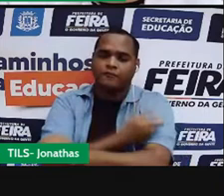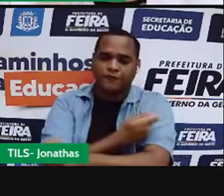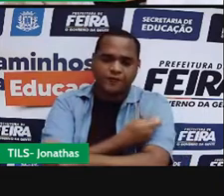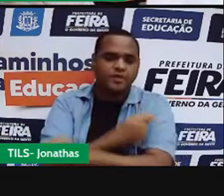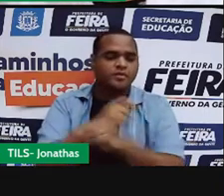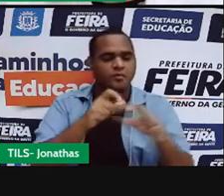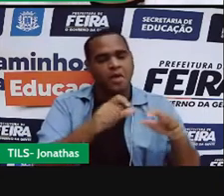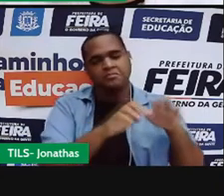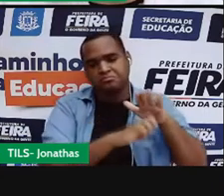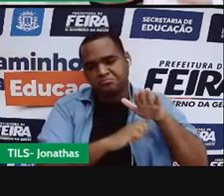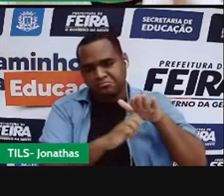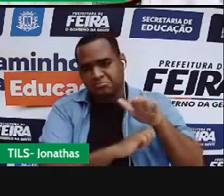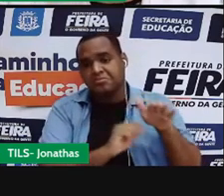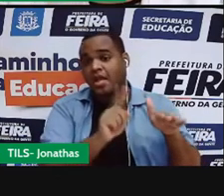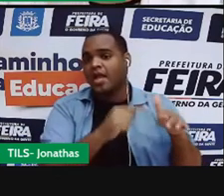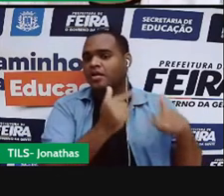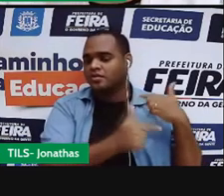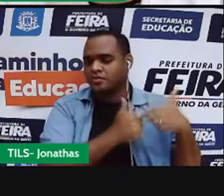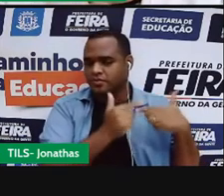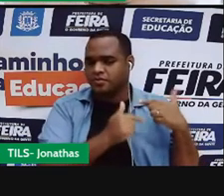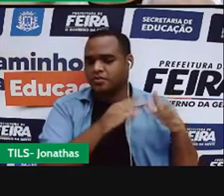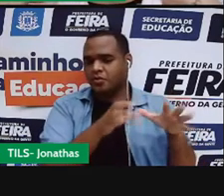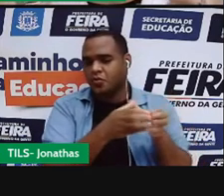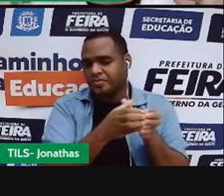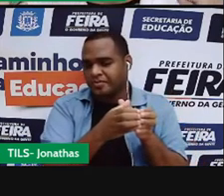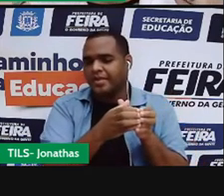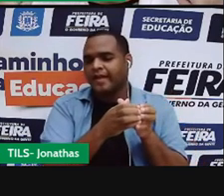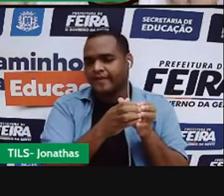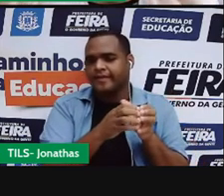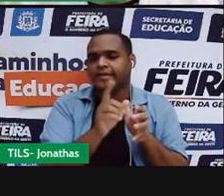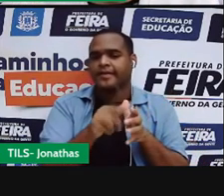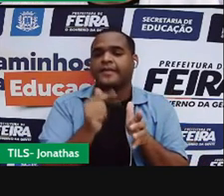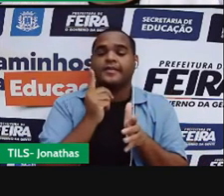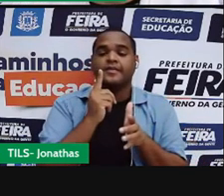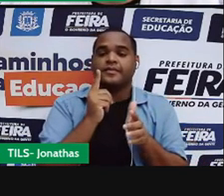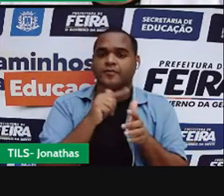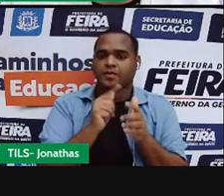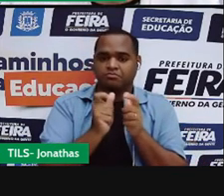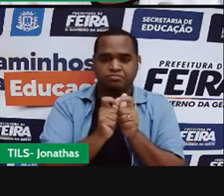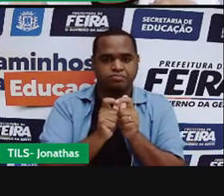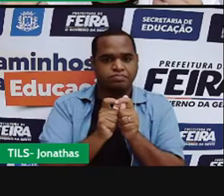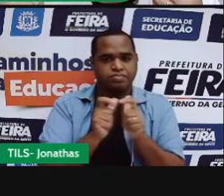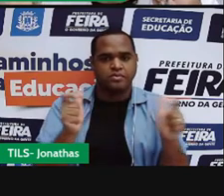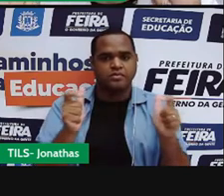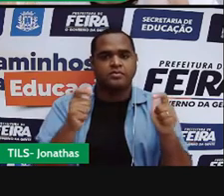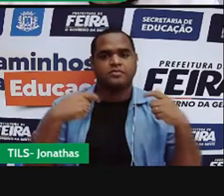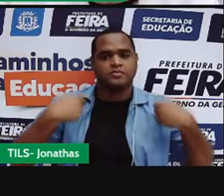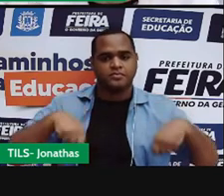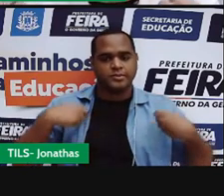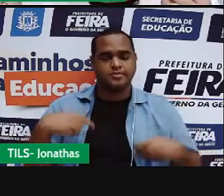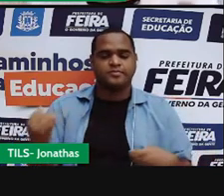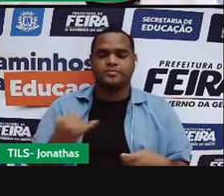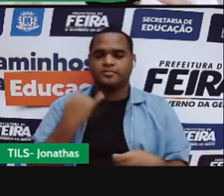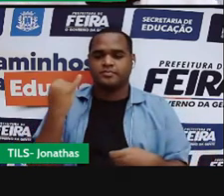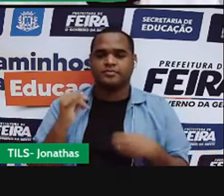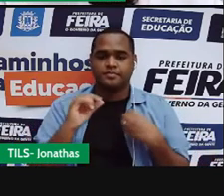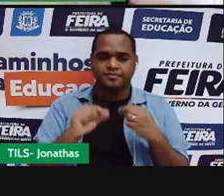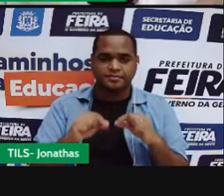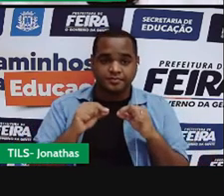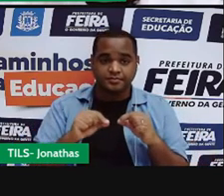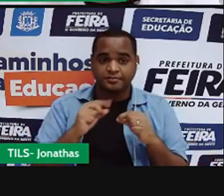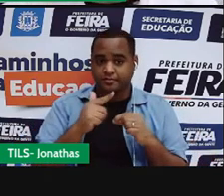laboratórios isolados, pesquisadores ali em grupos pequenos, e como a necessidade de uma vacina era muito grande, imediata,